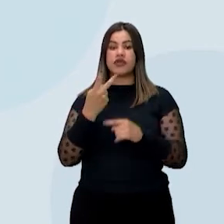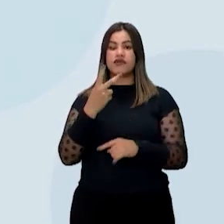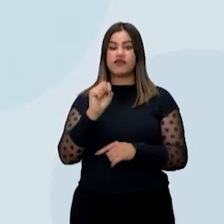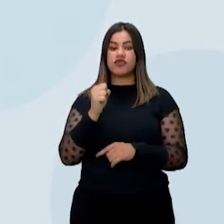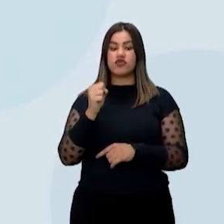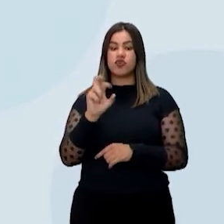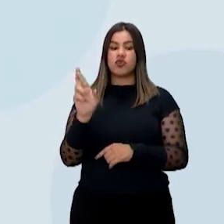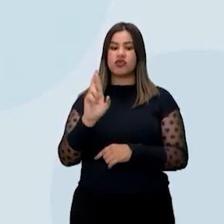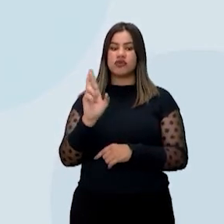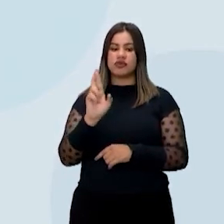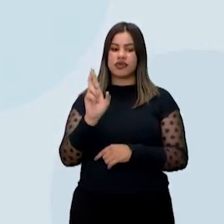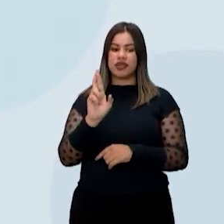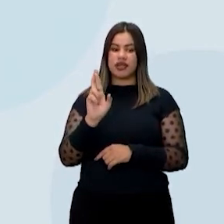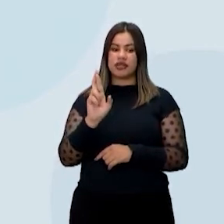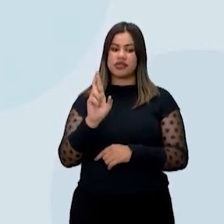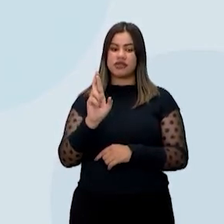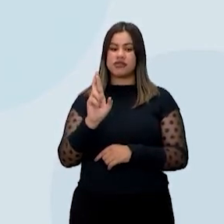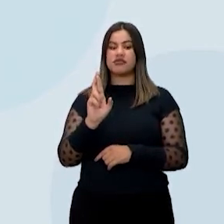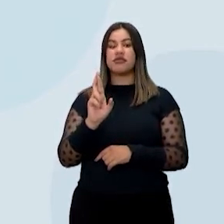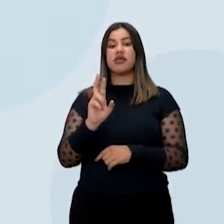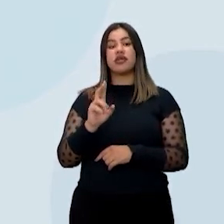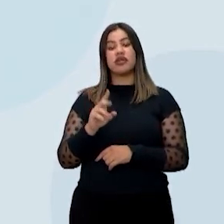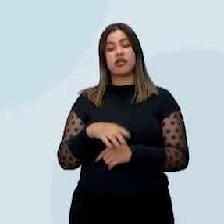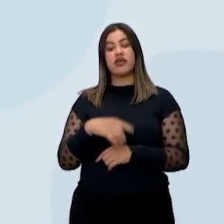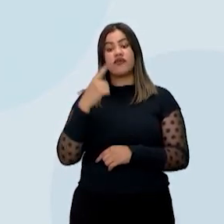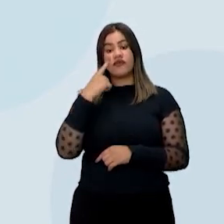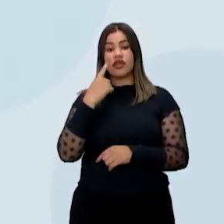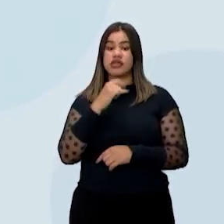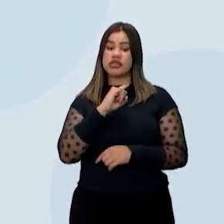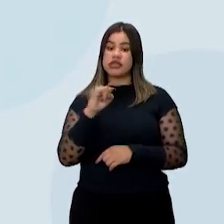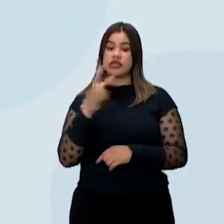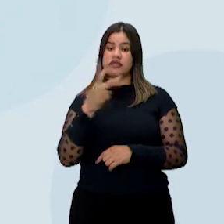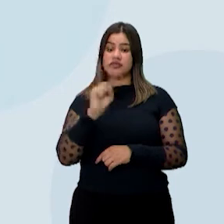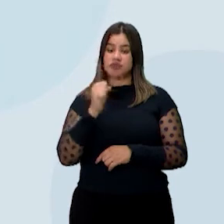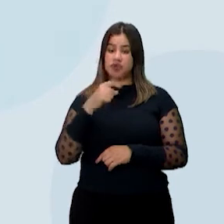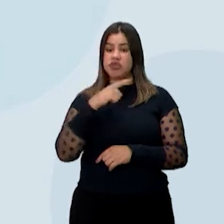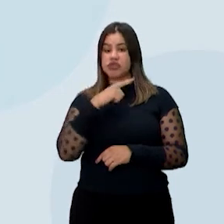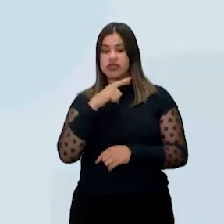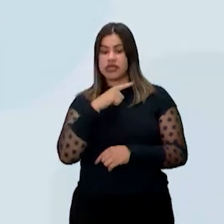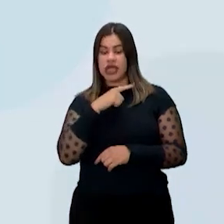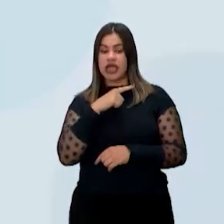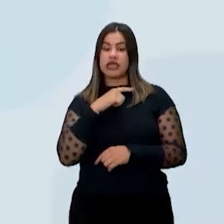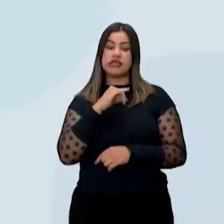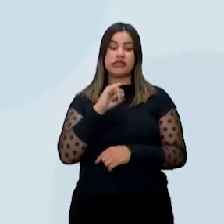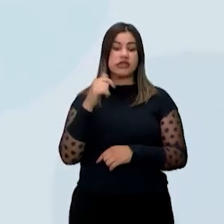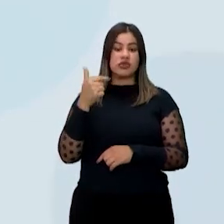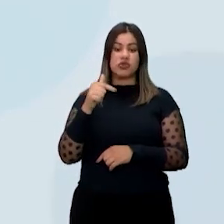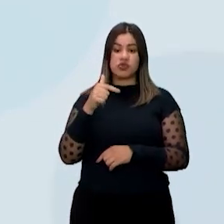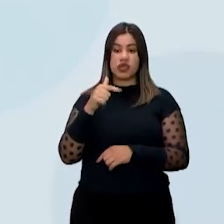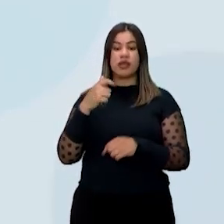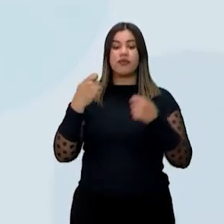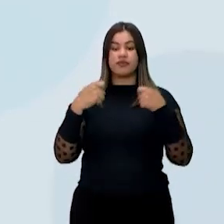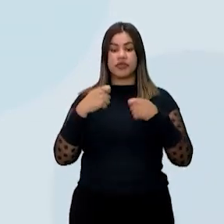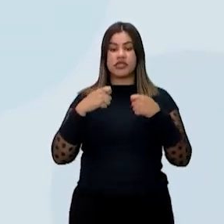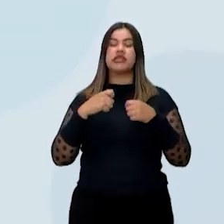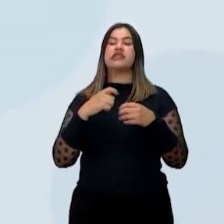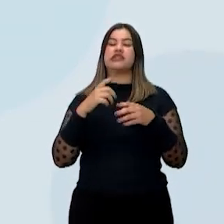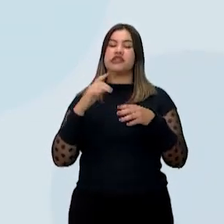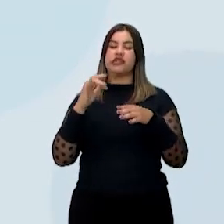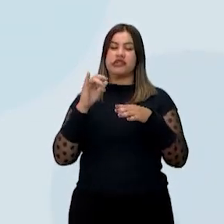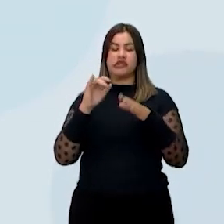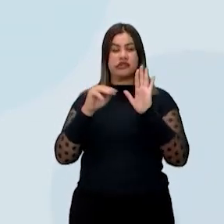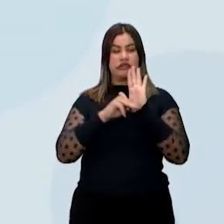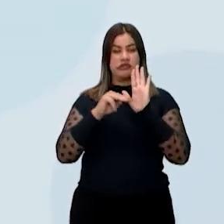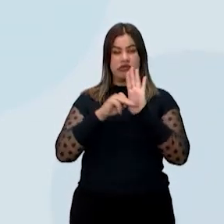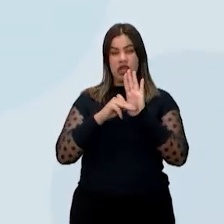28. Dá uma olhada na tabela se tem R$ 28. Se não tem, você tem que arrumar algum método para